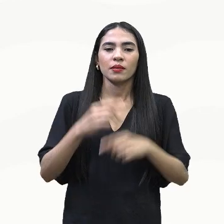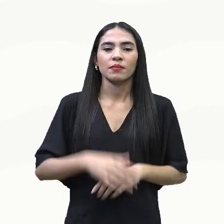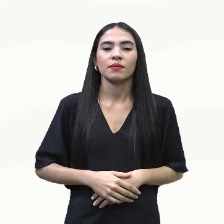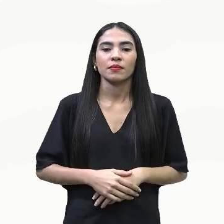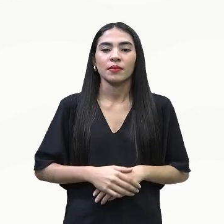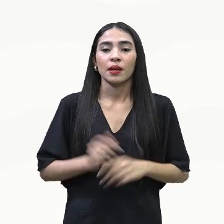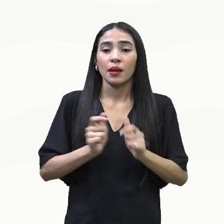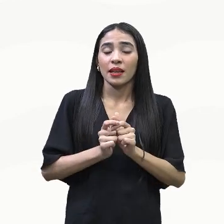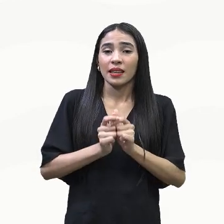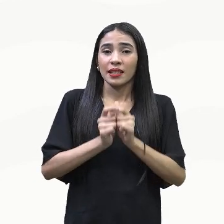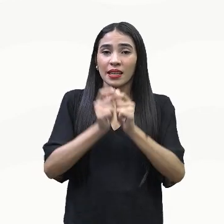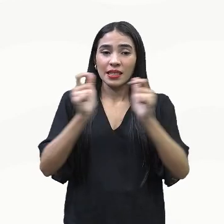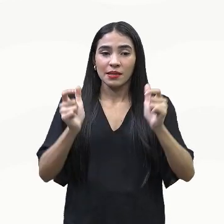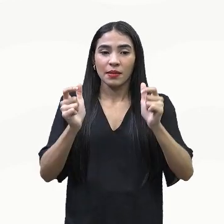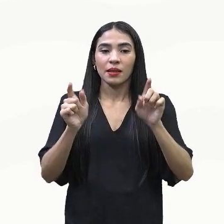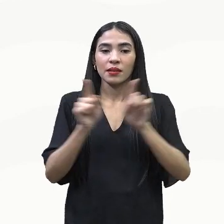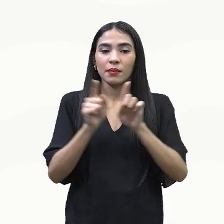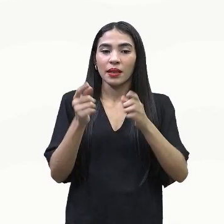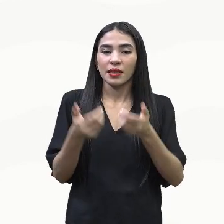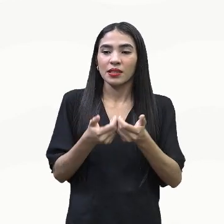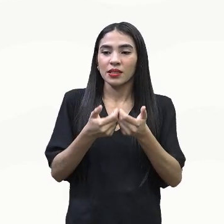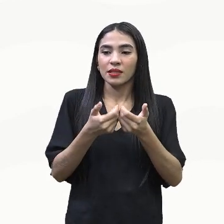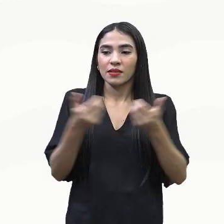Ao crescimento e divisão